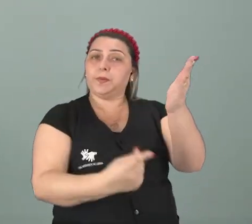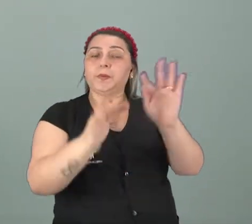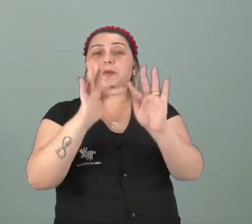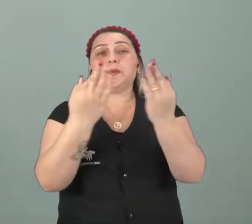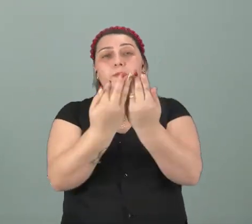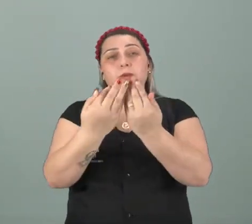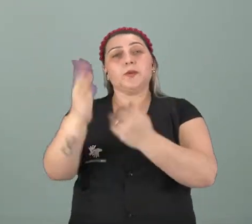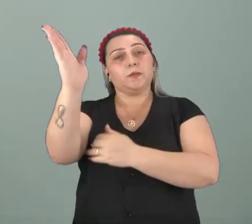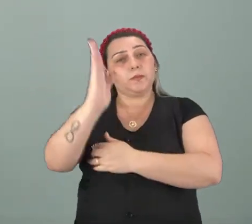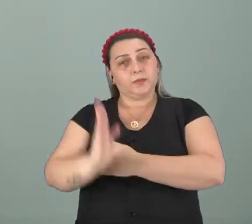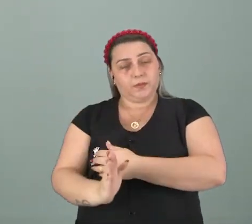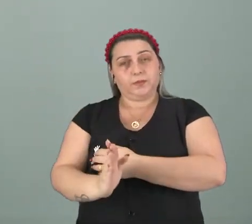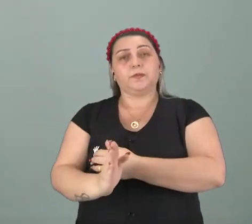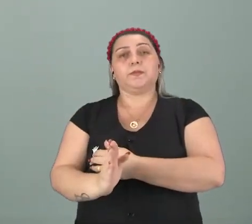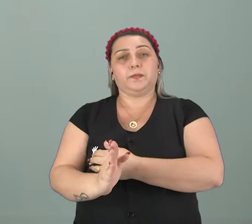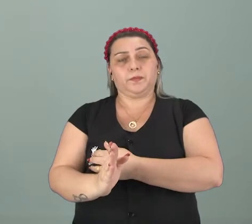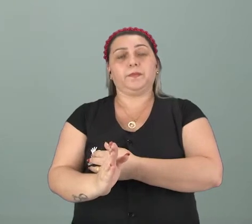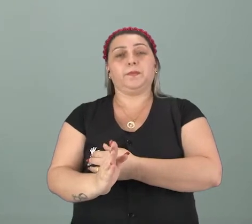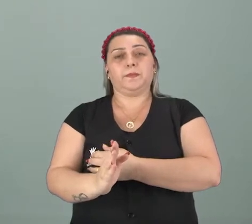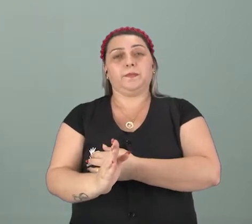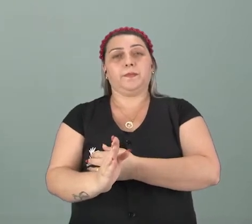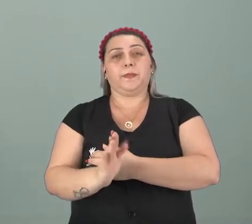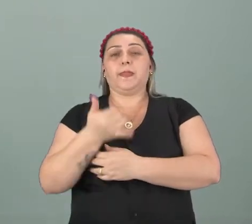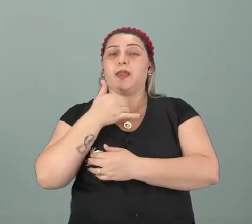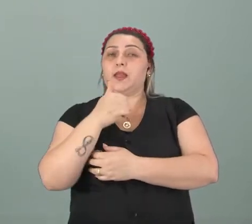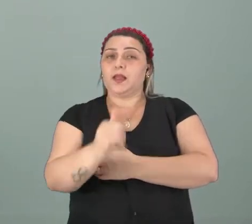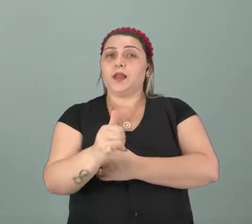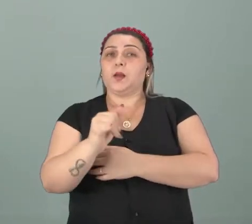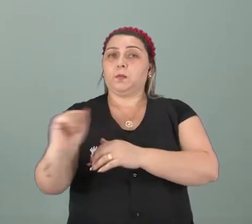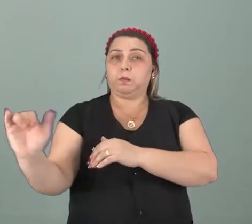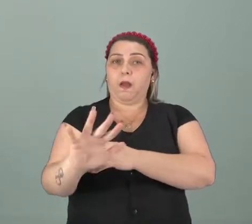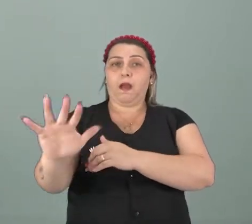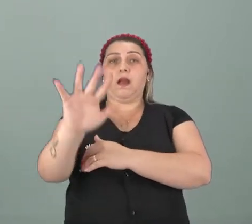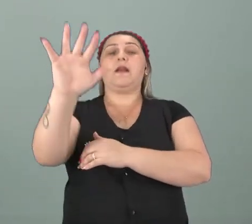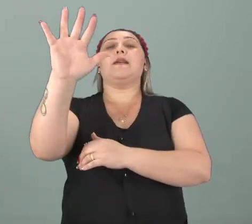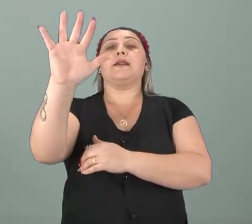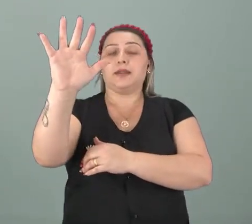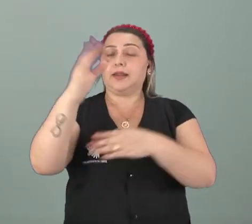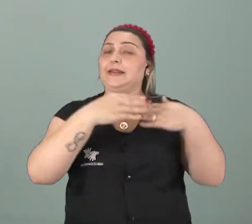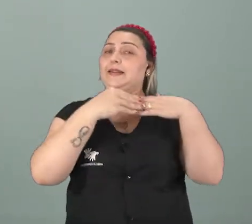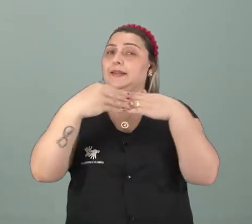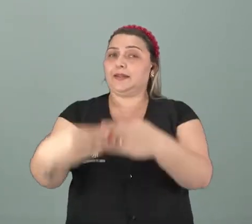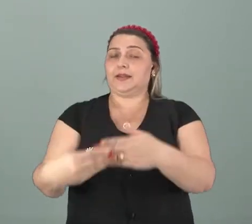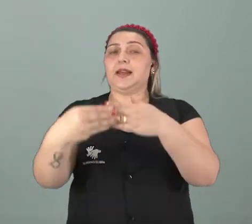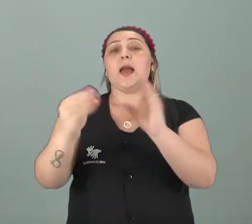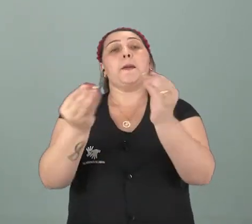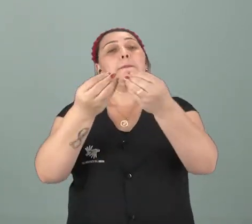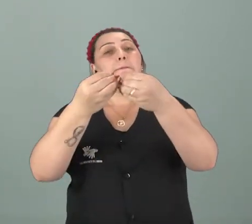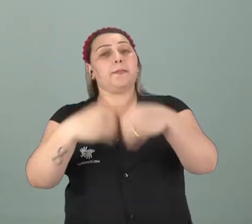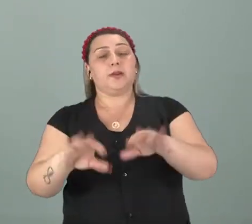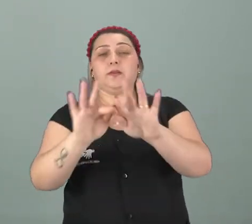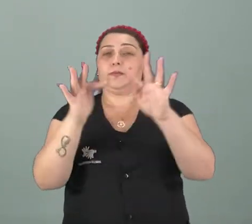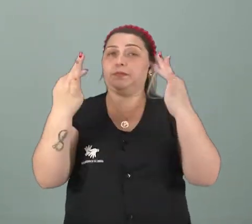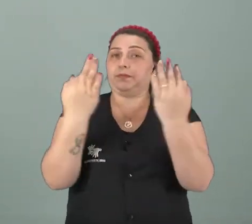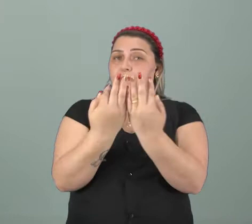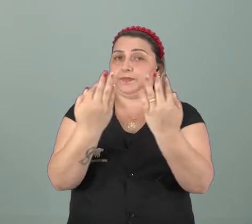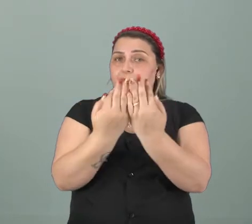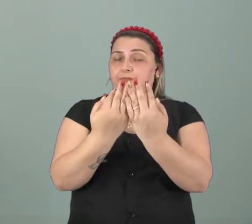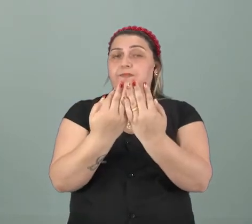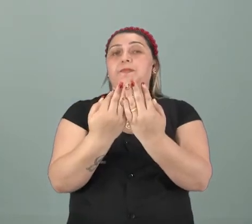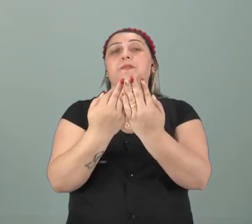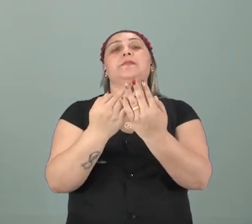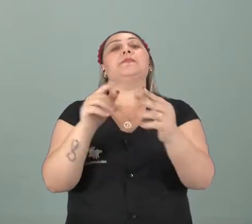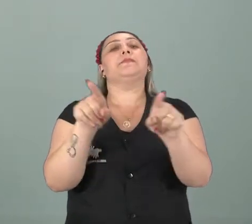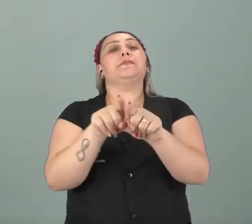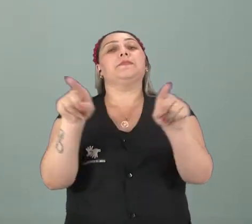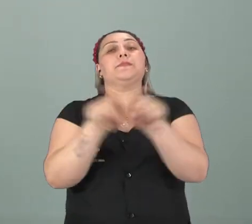famílias brasileiras. Então, uma conta de energia elétrica muito cara, né, traz ali prejuízos para a família. Do